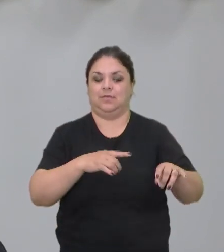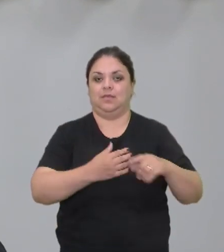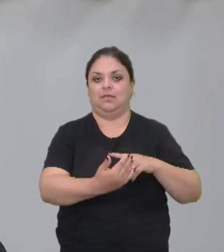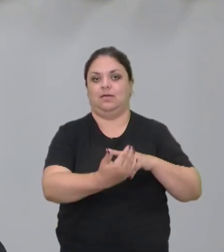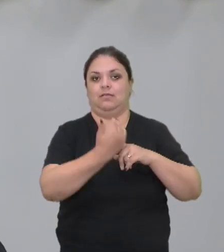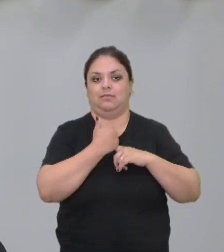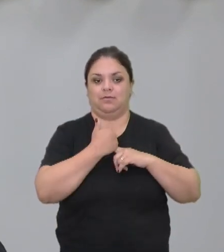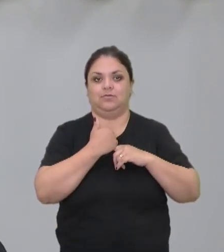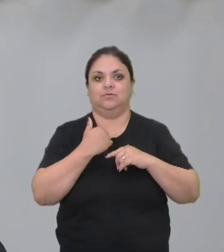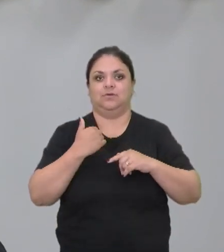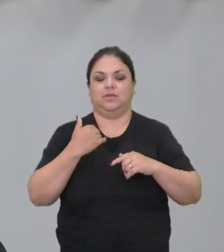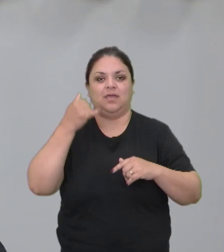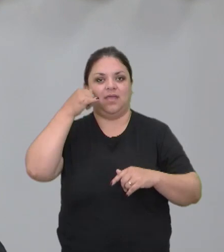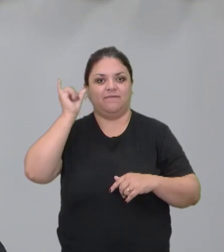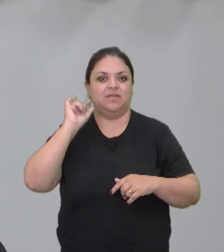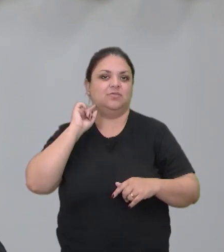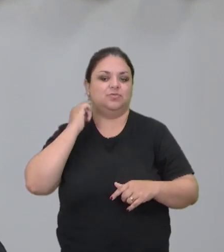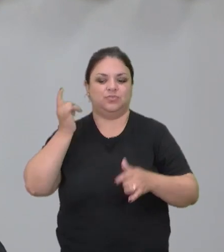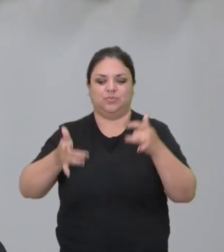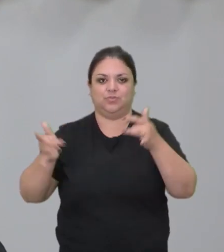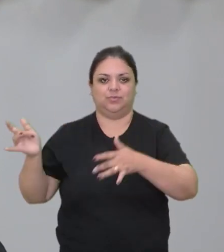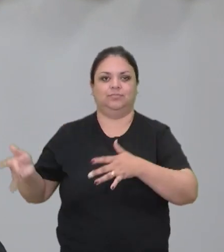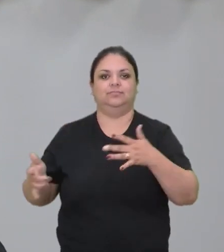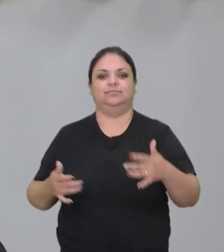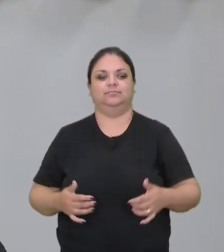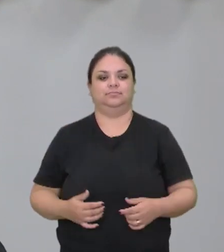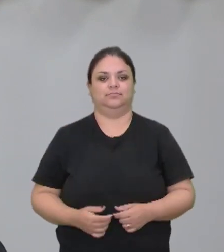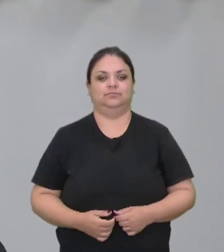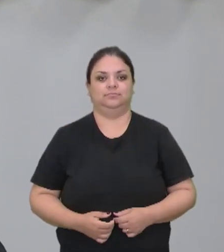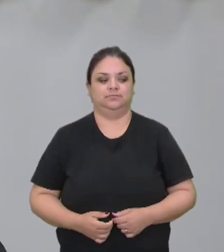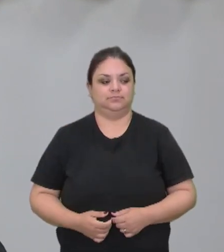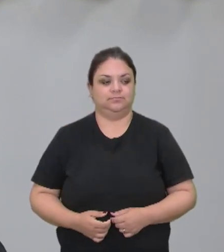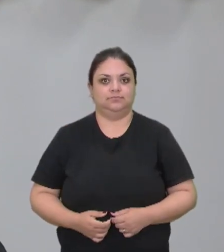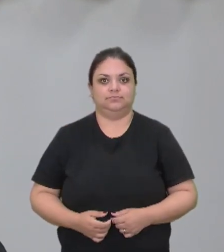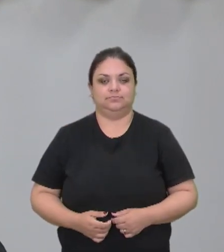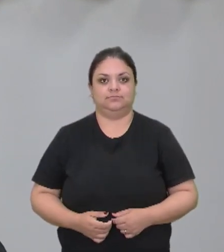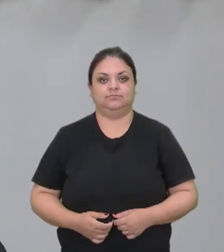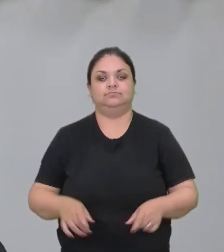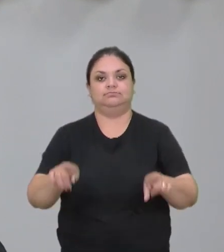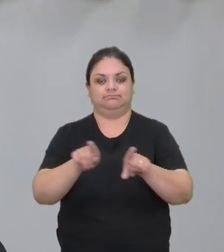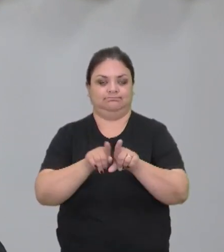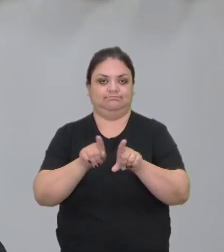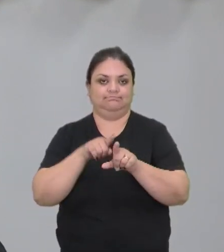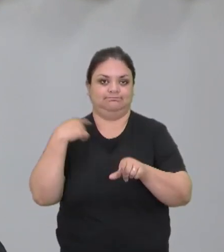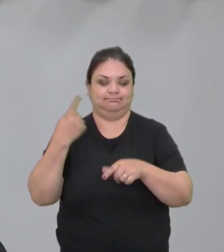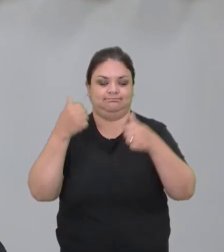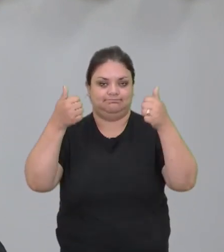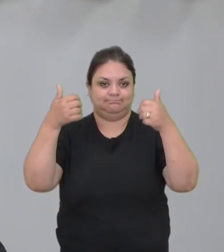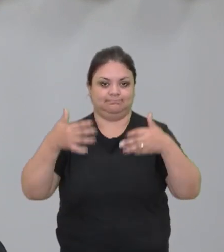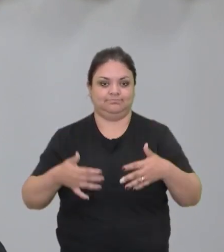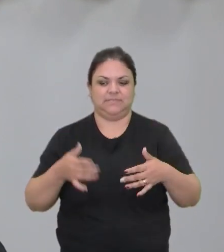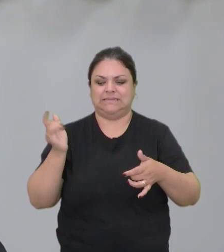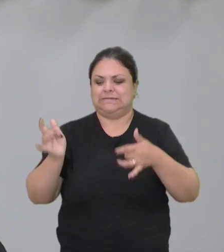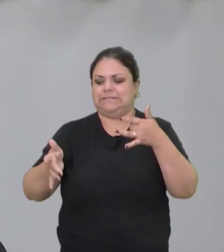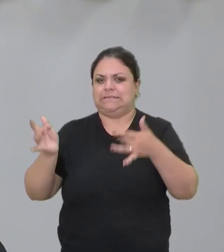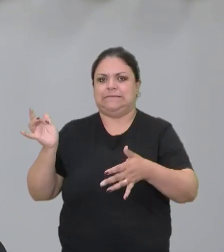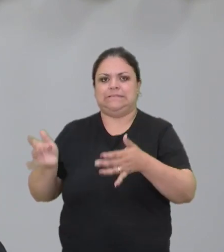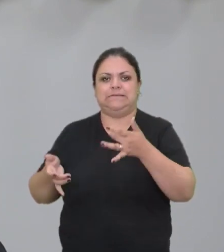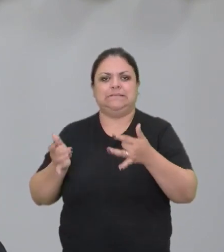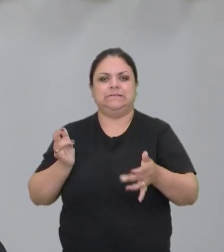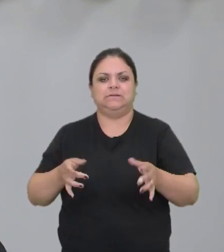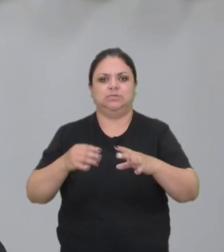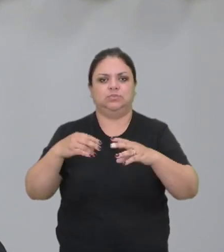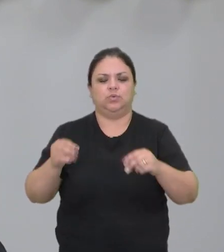deixar de poluir o solo com resíduos orgânicos. E aí, justamente, né, quando a gente fala de resíduos orgânicos, a